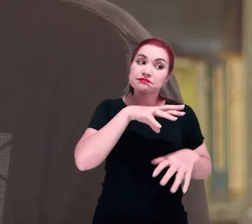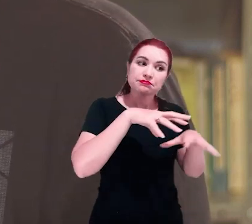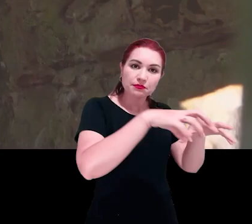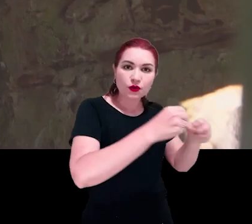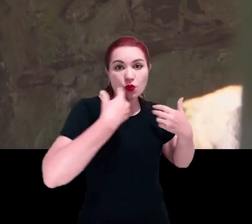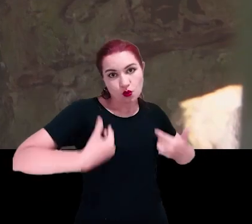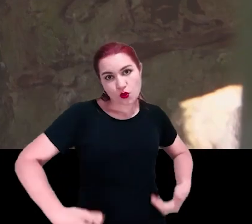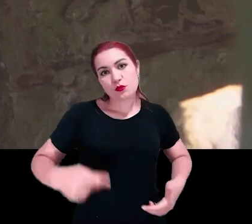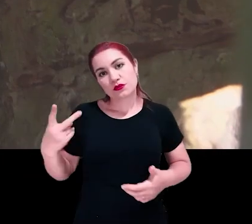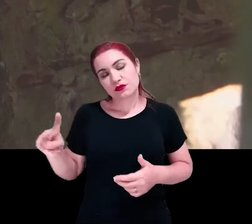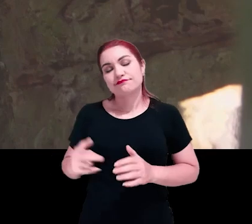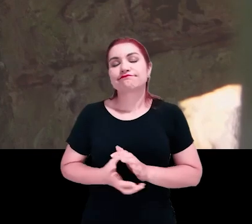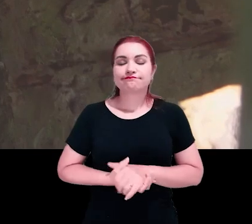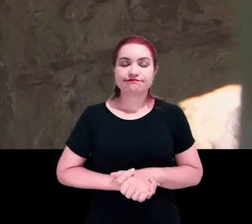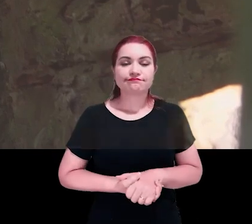corpo de Cepé.